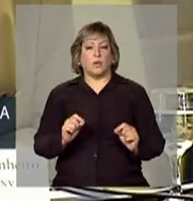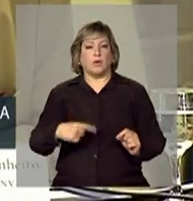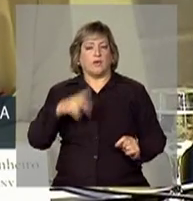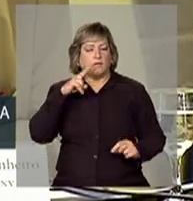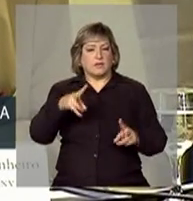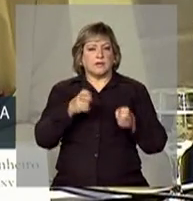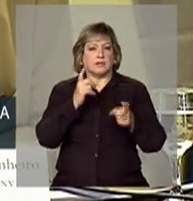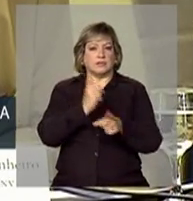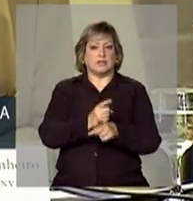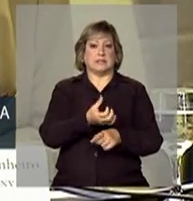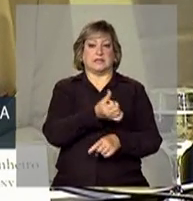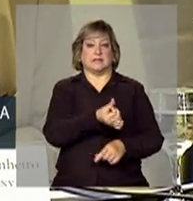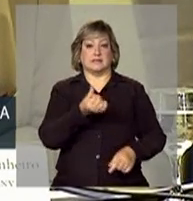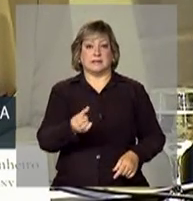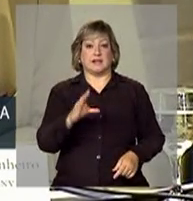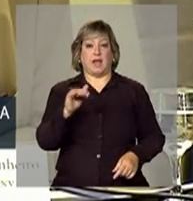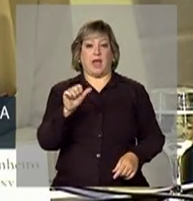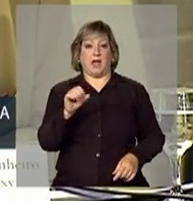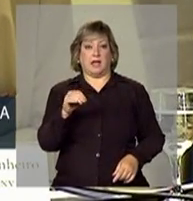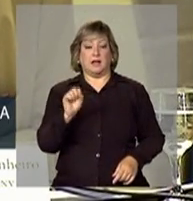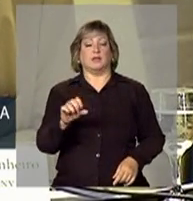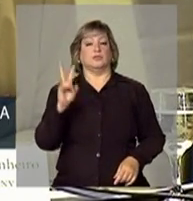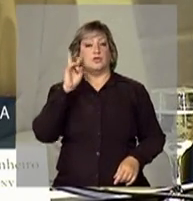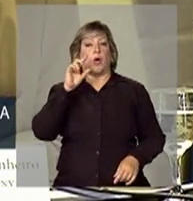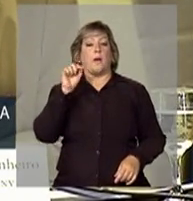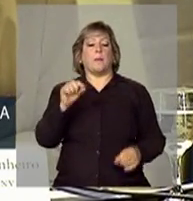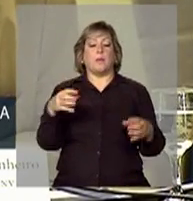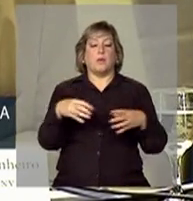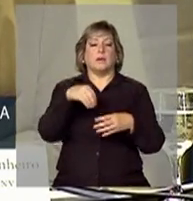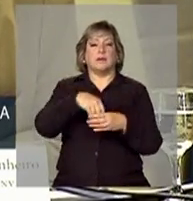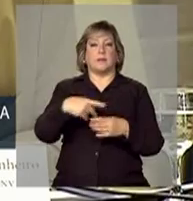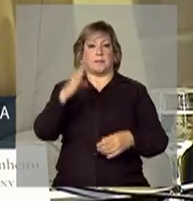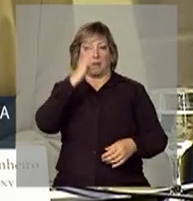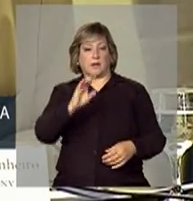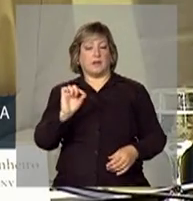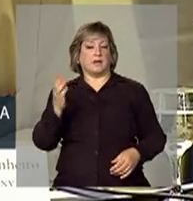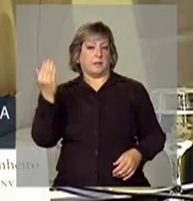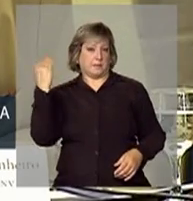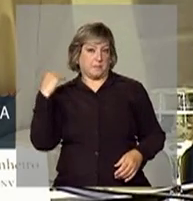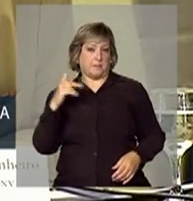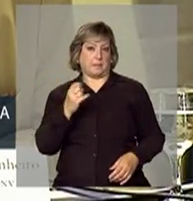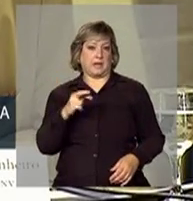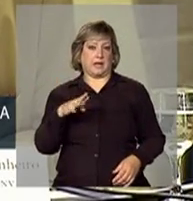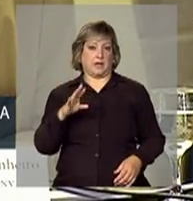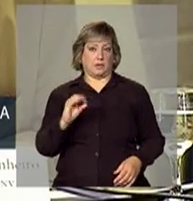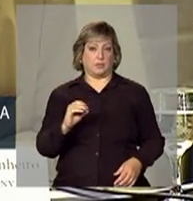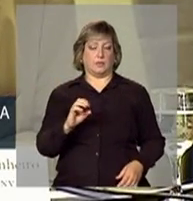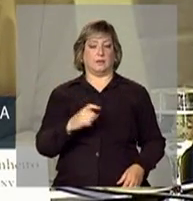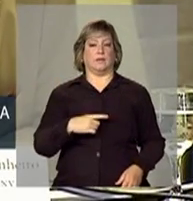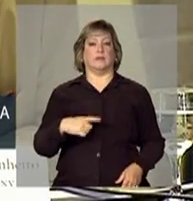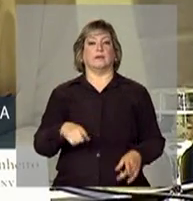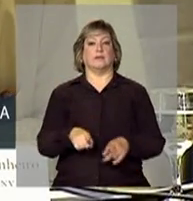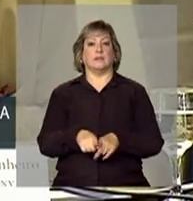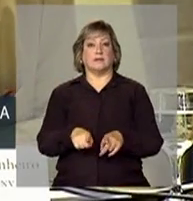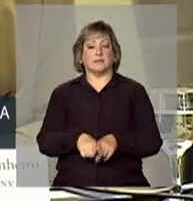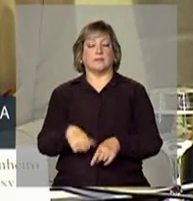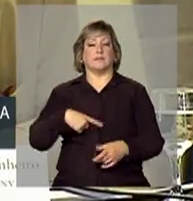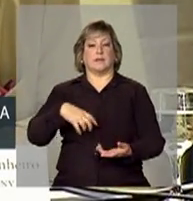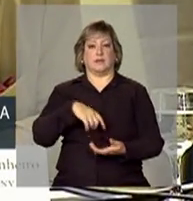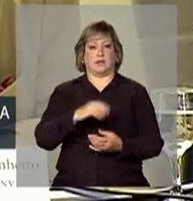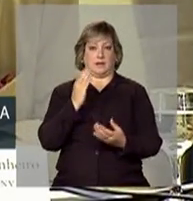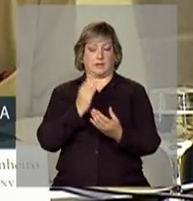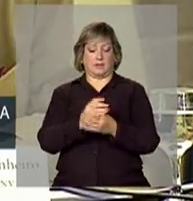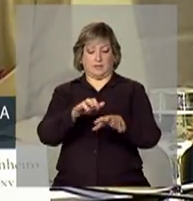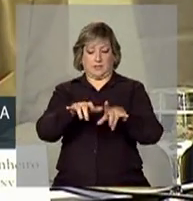identificados 66 casos com conteúdo sobre o Brasil no período ditatorial. O recolhimento de documentação remanescente nos arquivos da